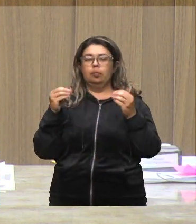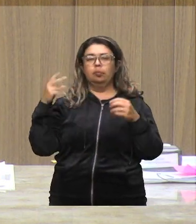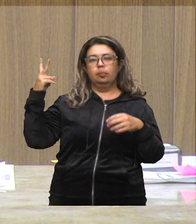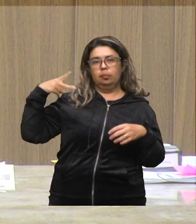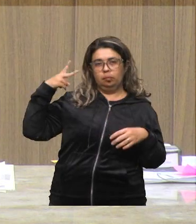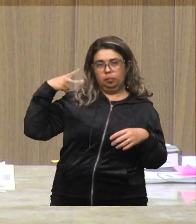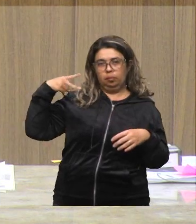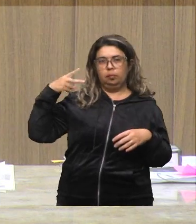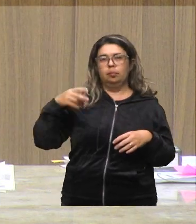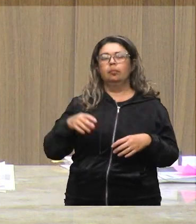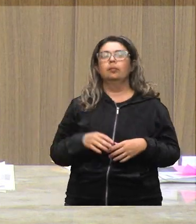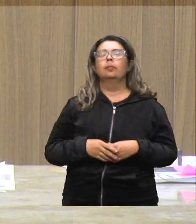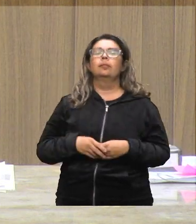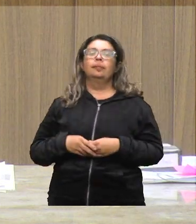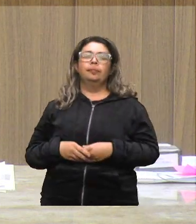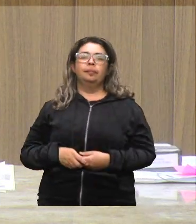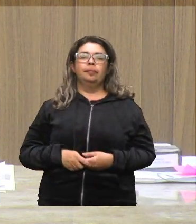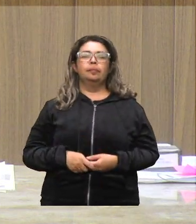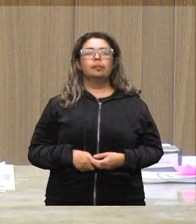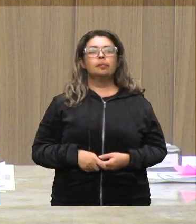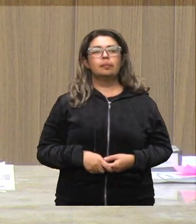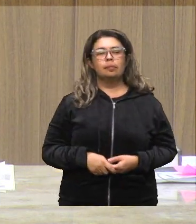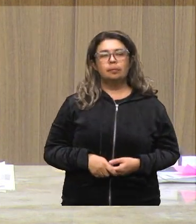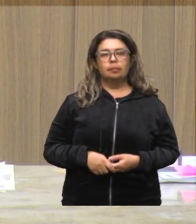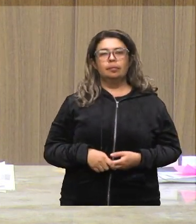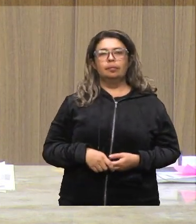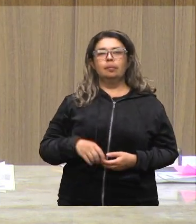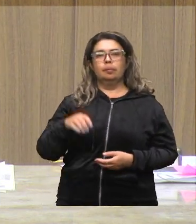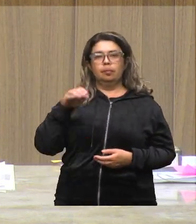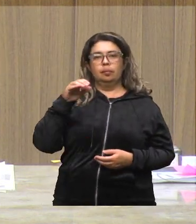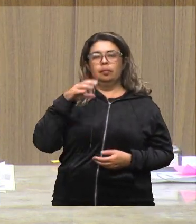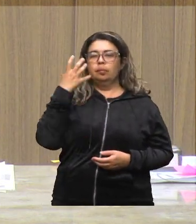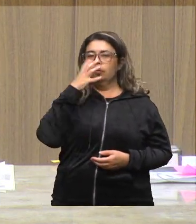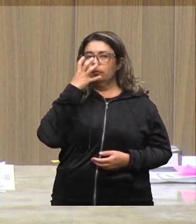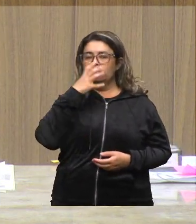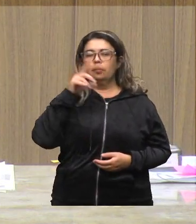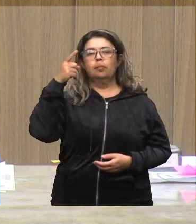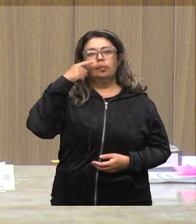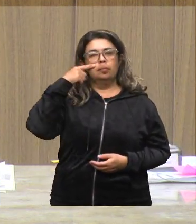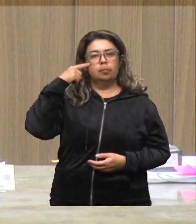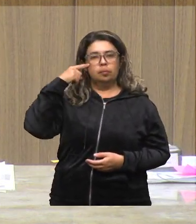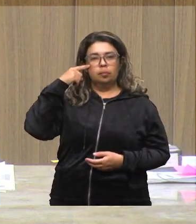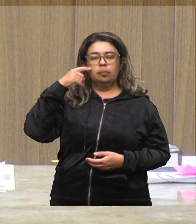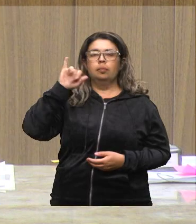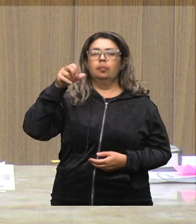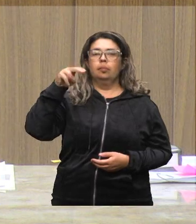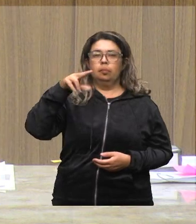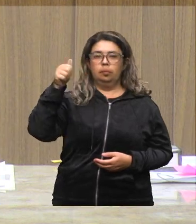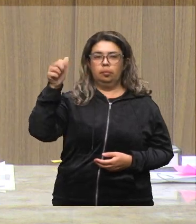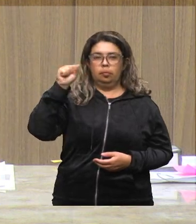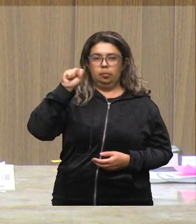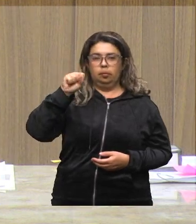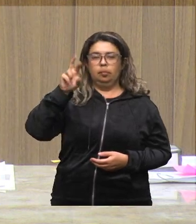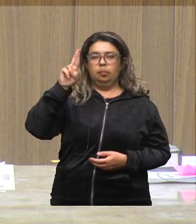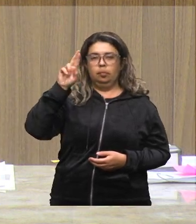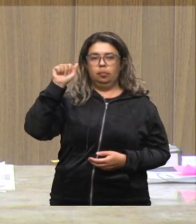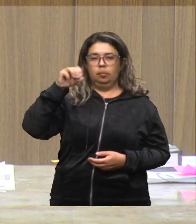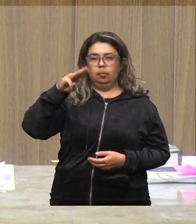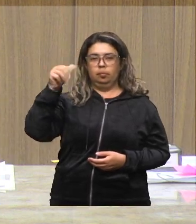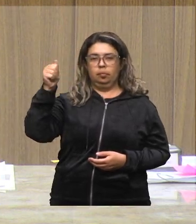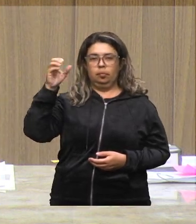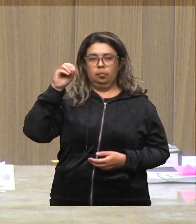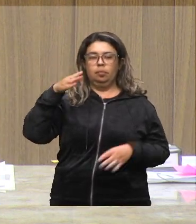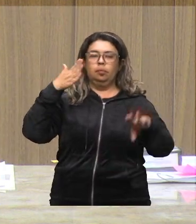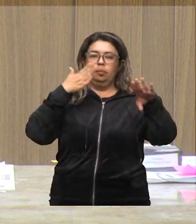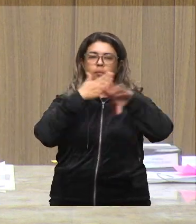Zé Gotinha, Fabinho Alerta Verbal, Gerson Alves, Jonas Campos, Ramon, Vinícius Simili,